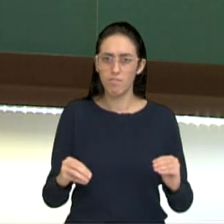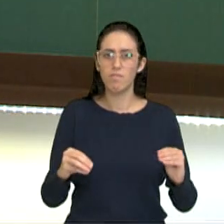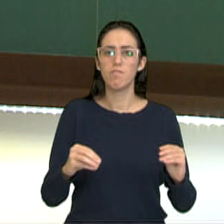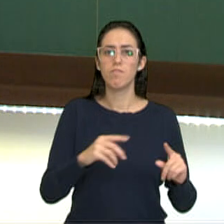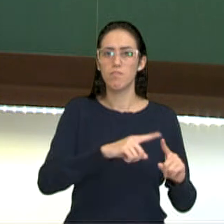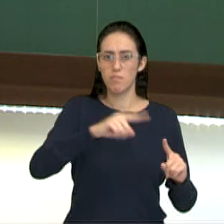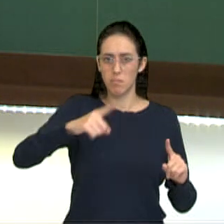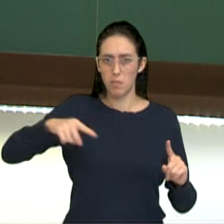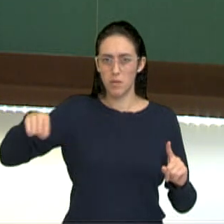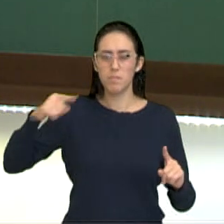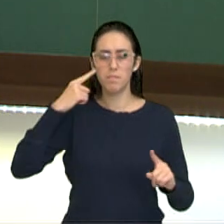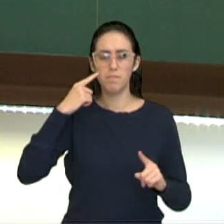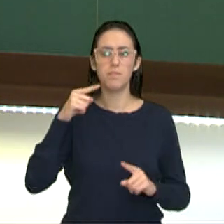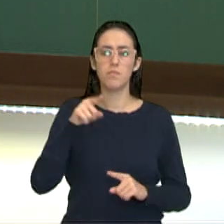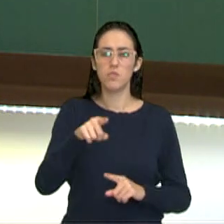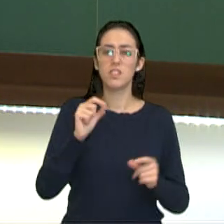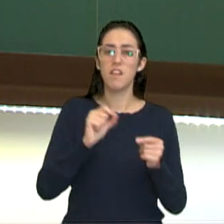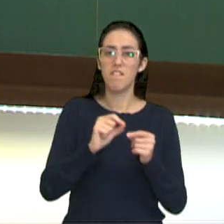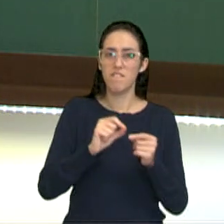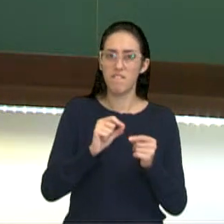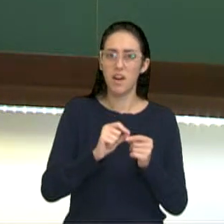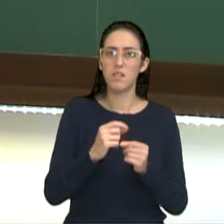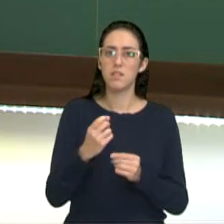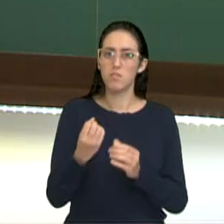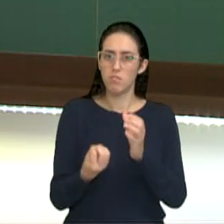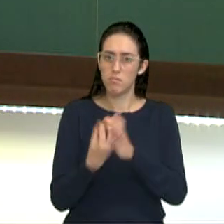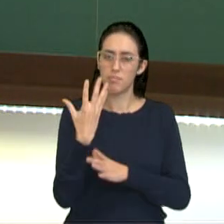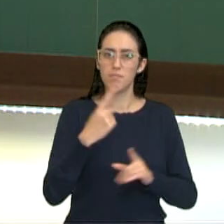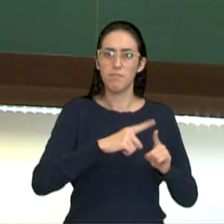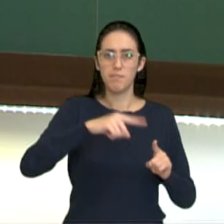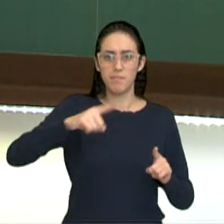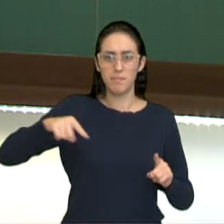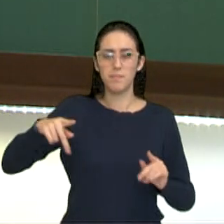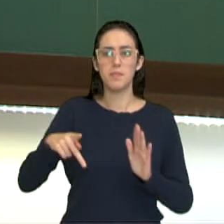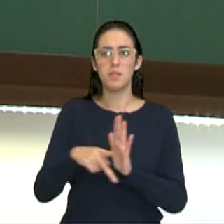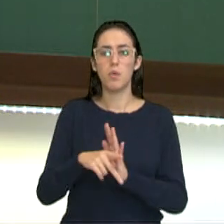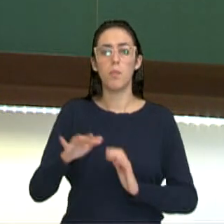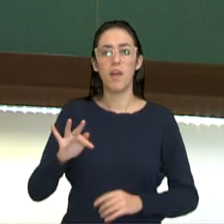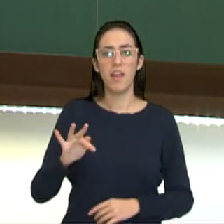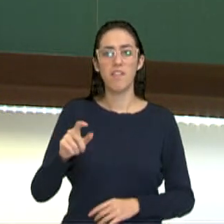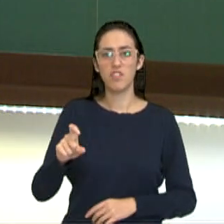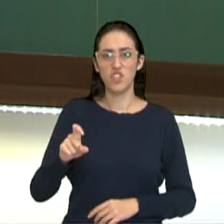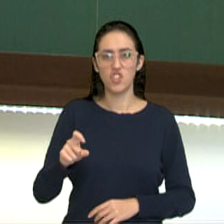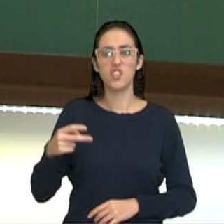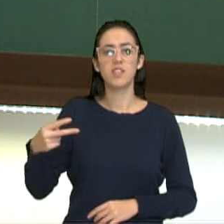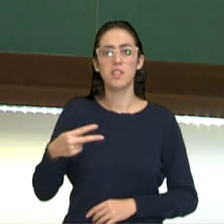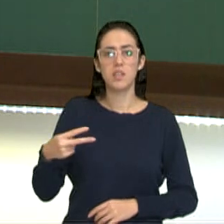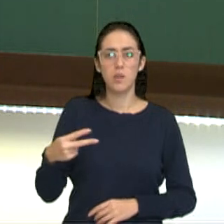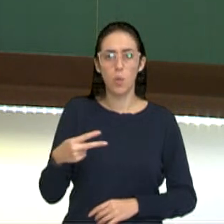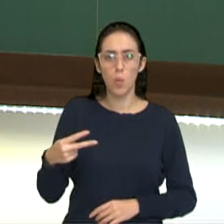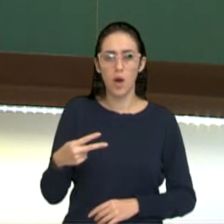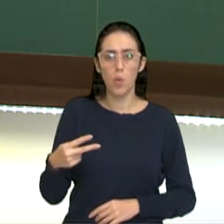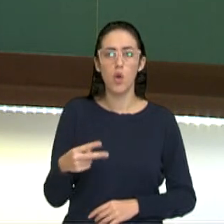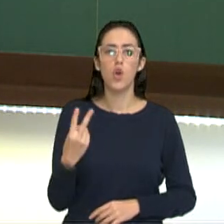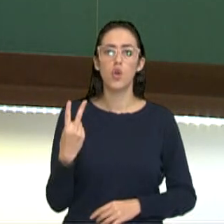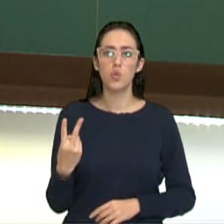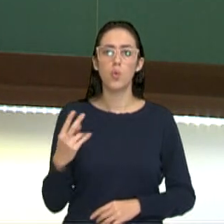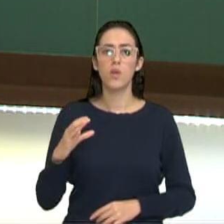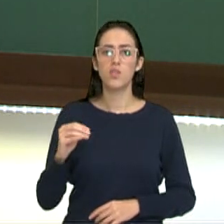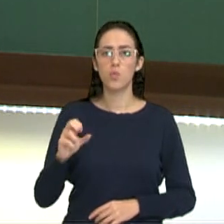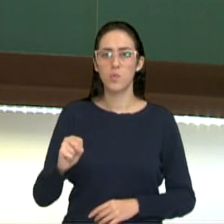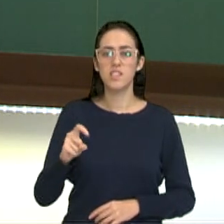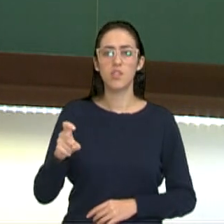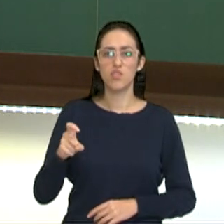Então, construa e analise os gráficos da função f de x igual a 2 cosseno